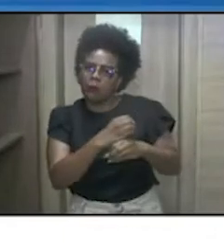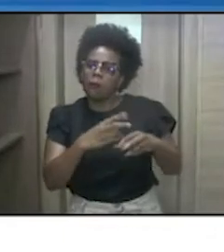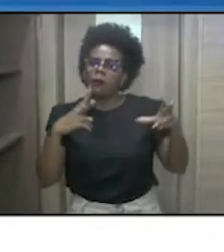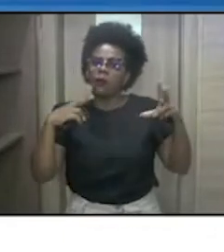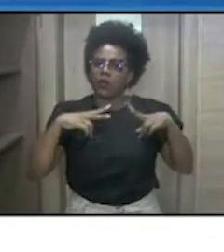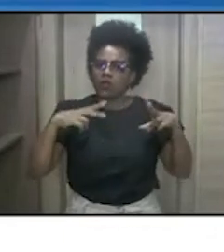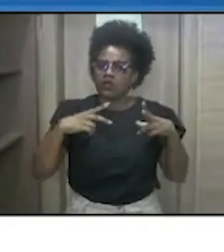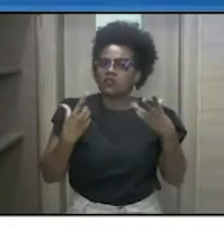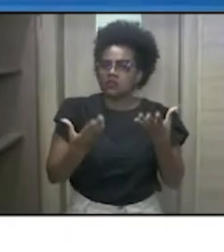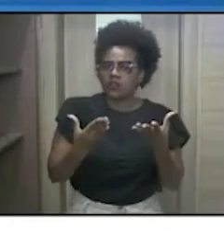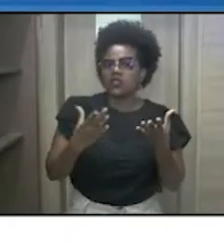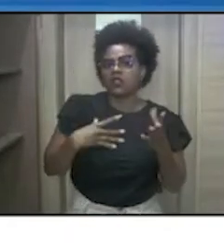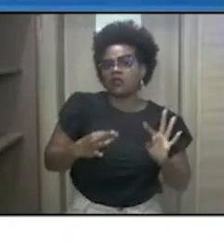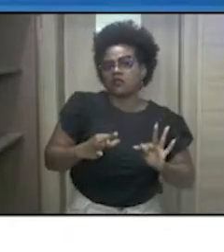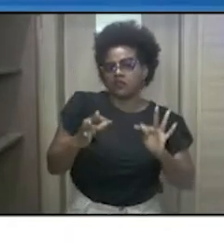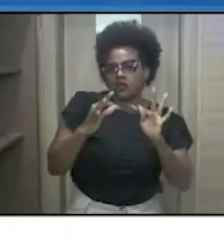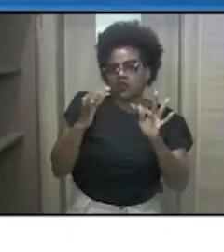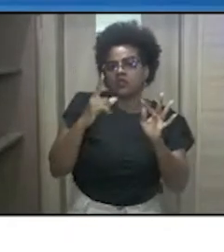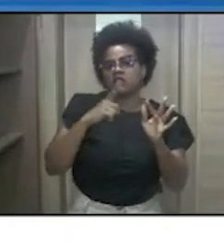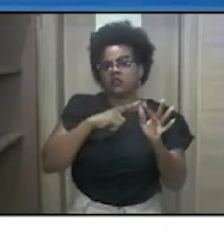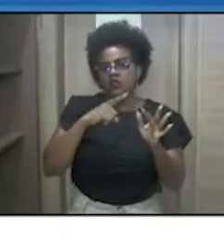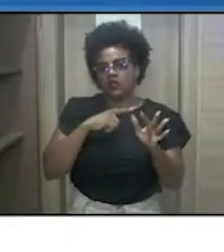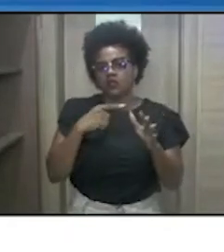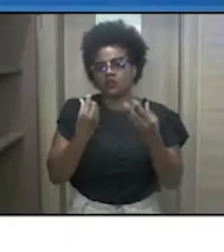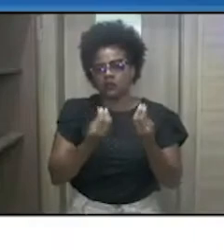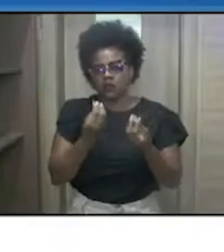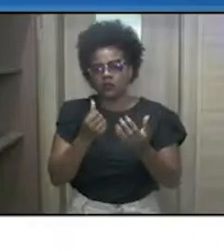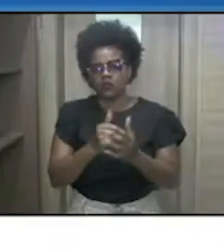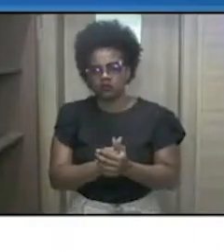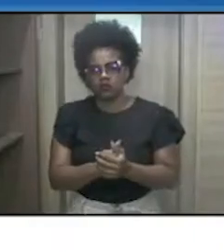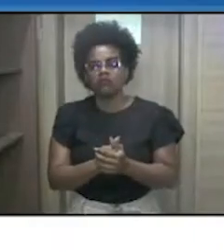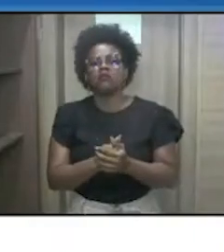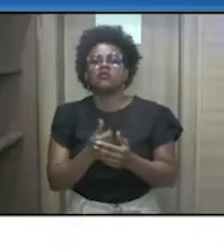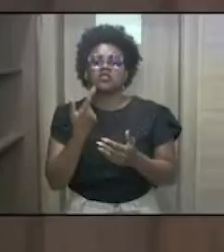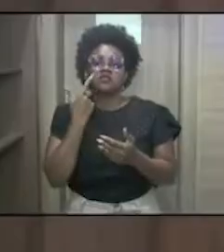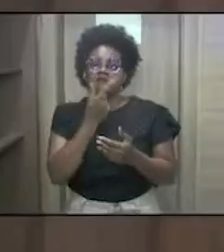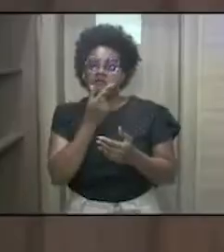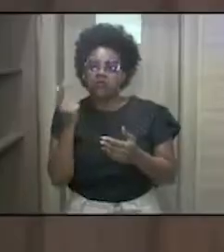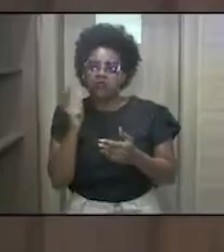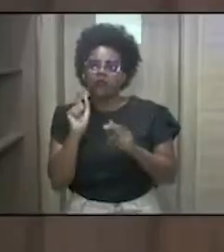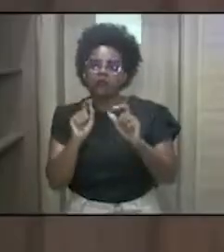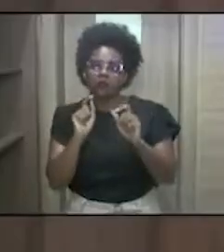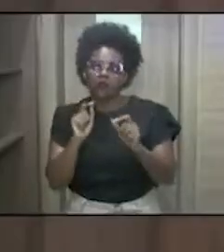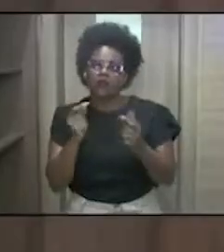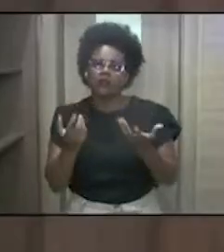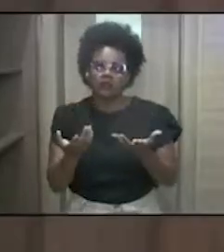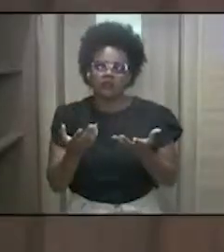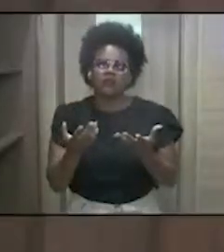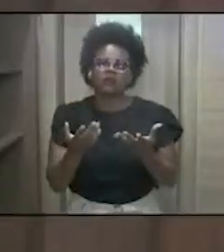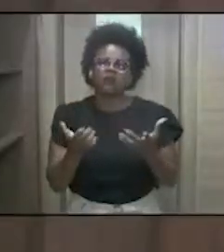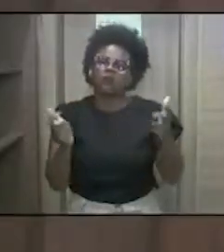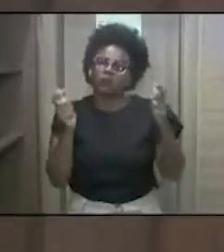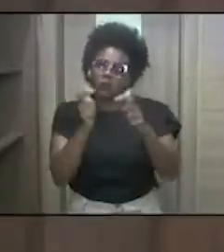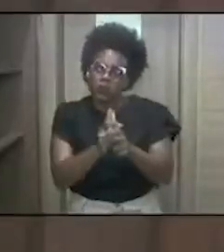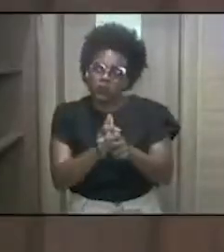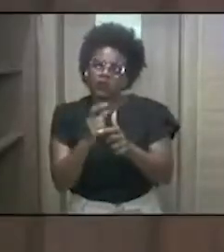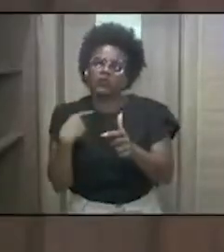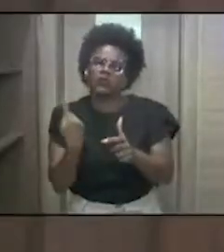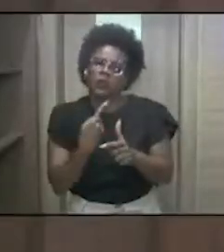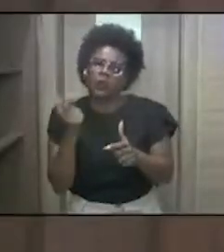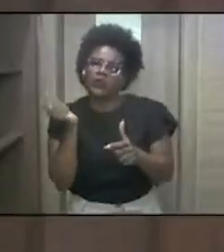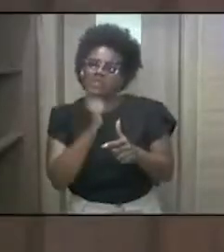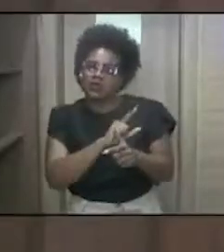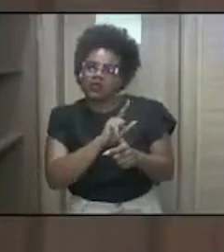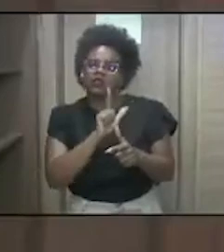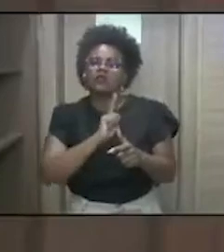investindo nessa tecnologia de oferta digital e consideram que em curto prazo vão conseguir ofertar